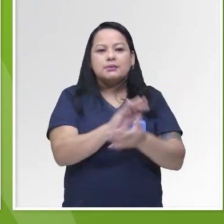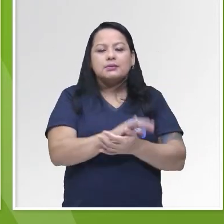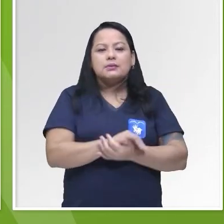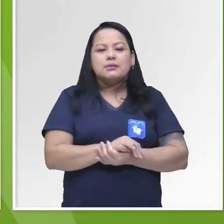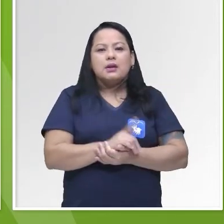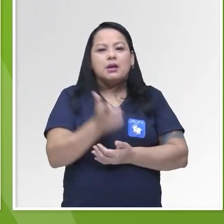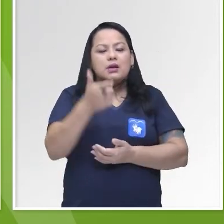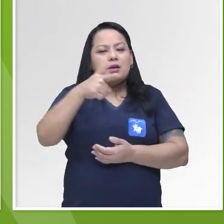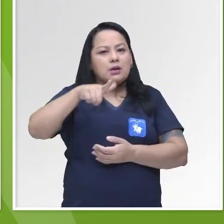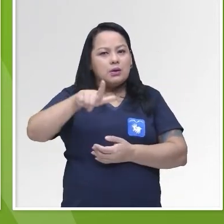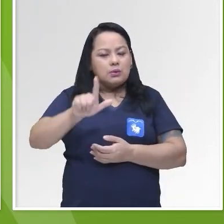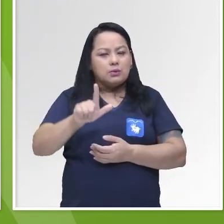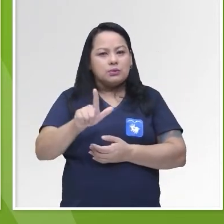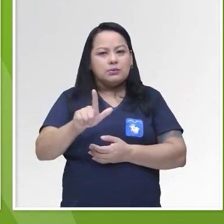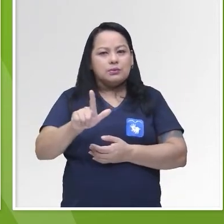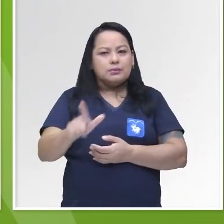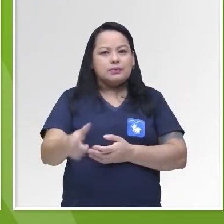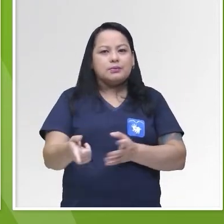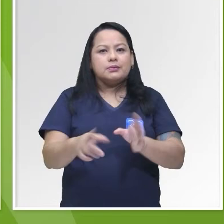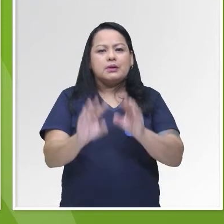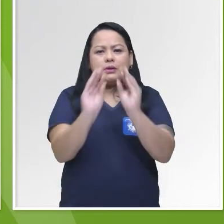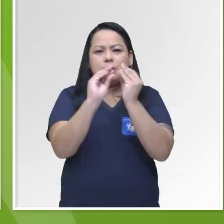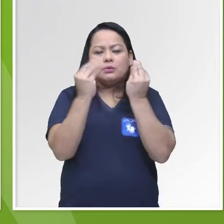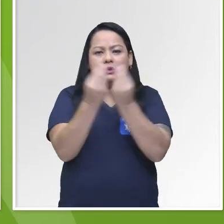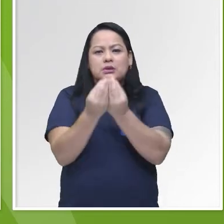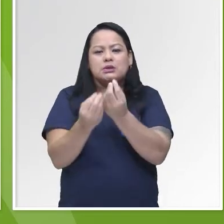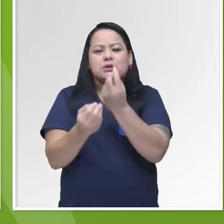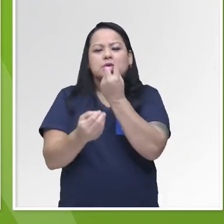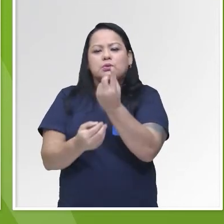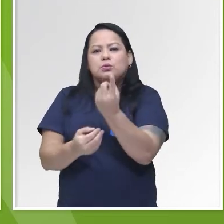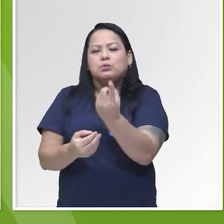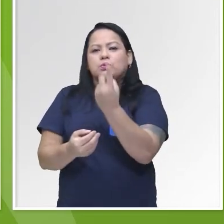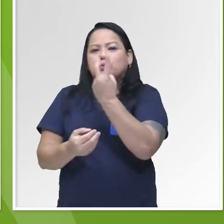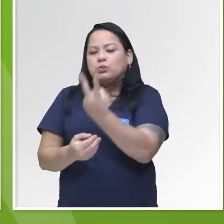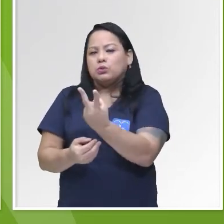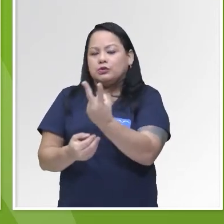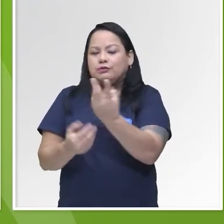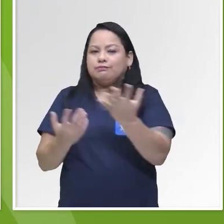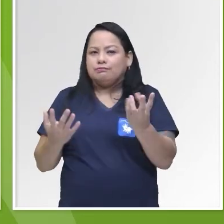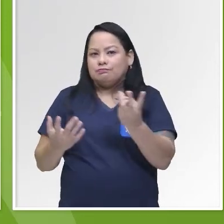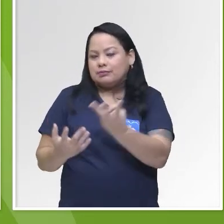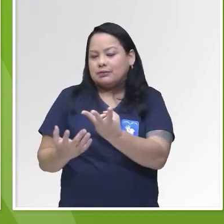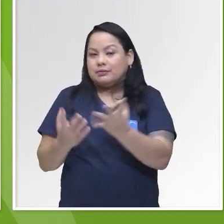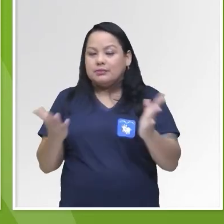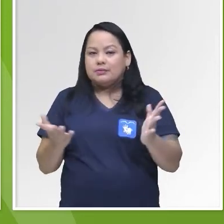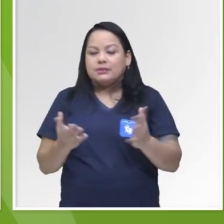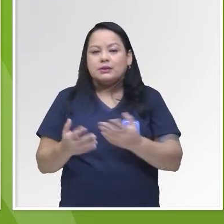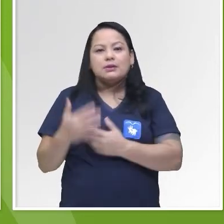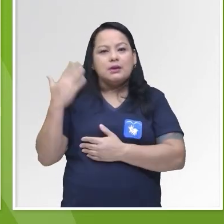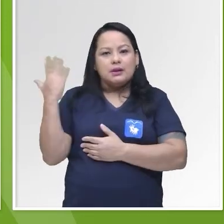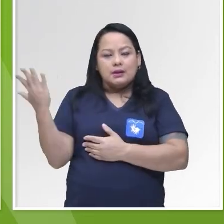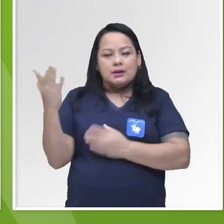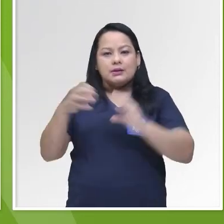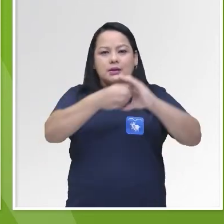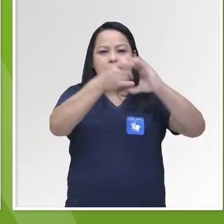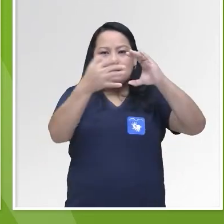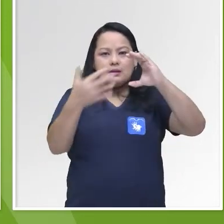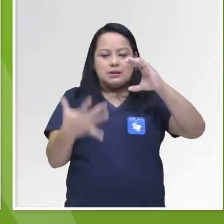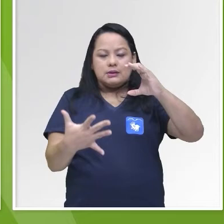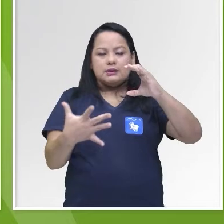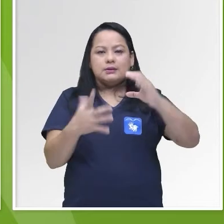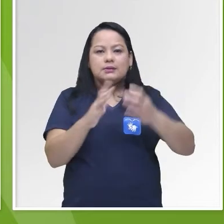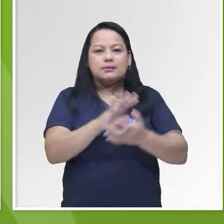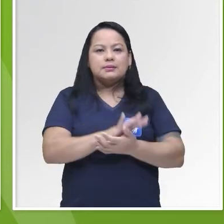uma outra composta. Tá bom, gente? Então, estas são as